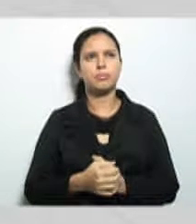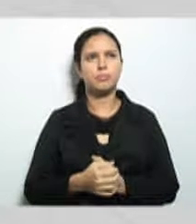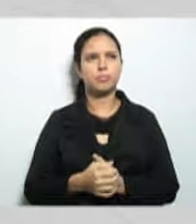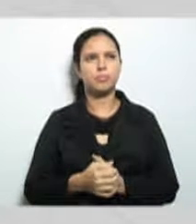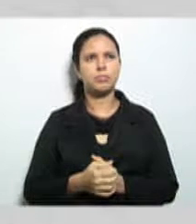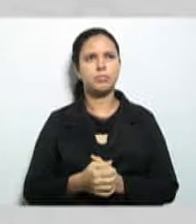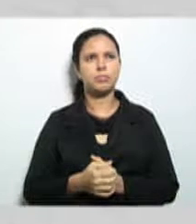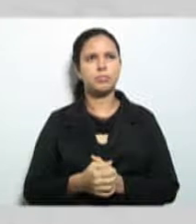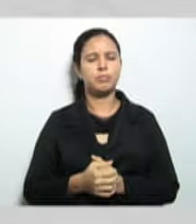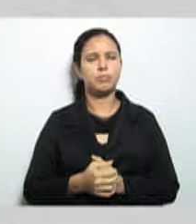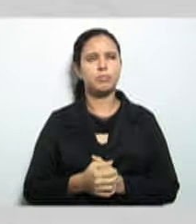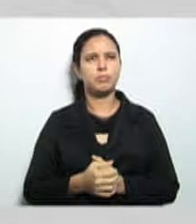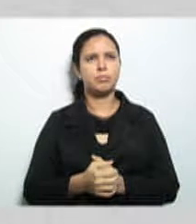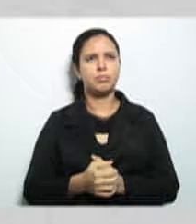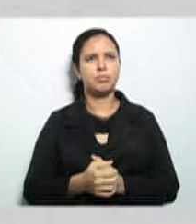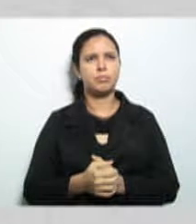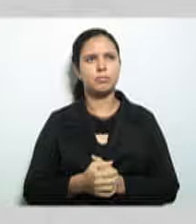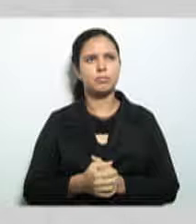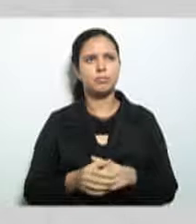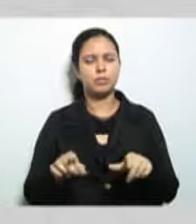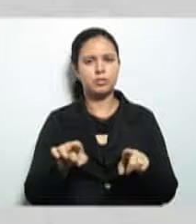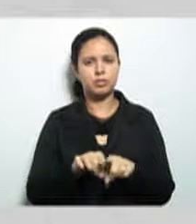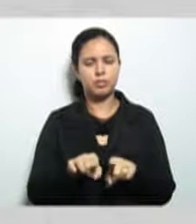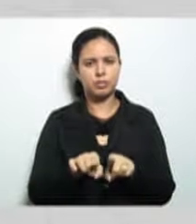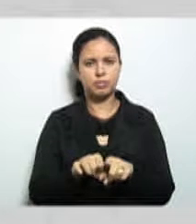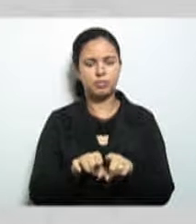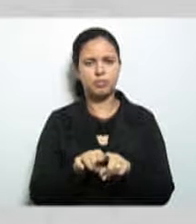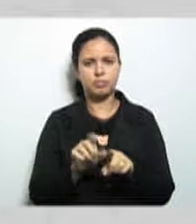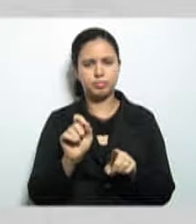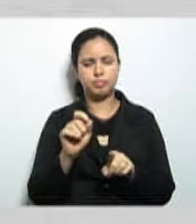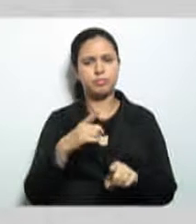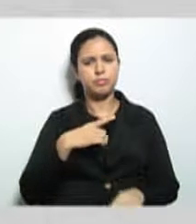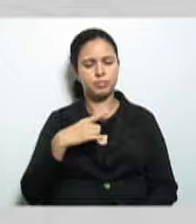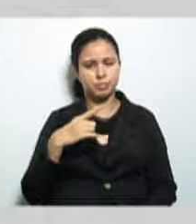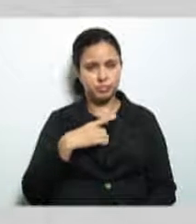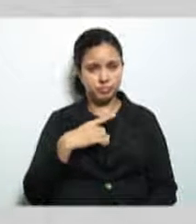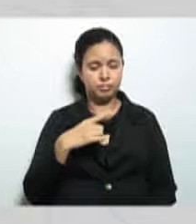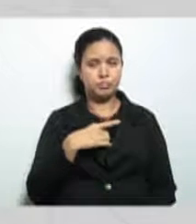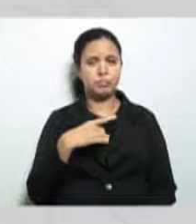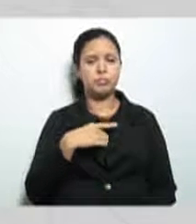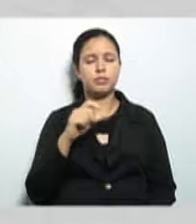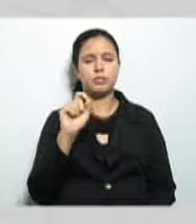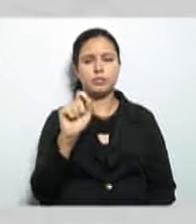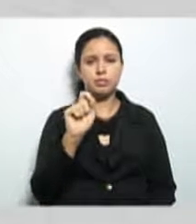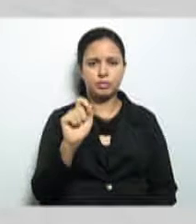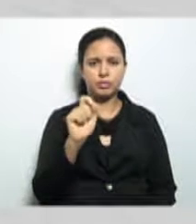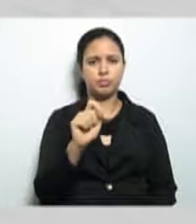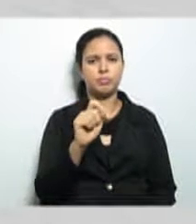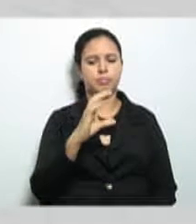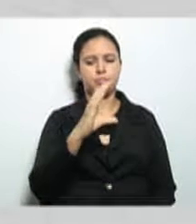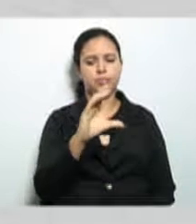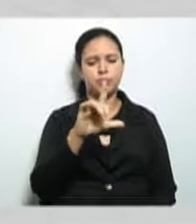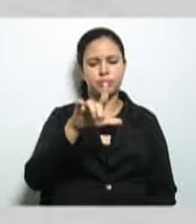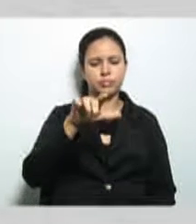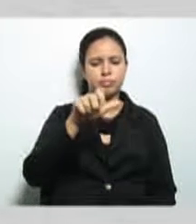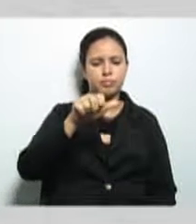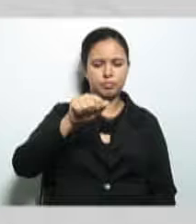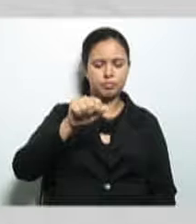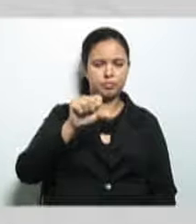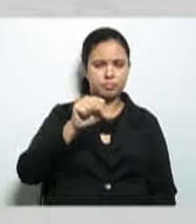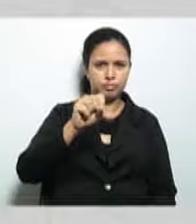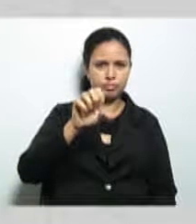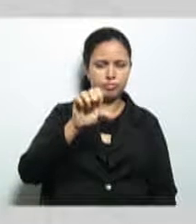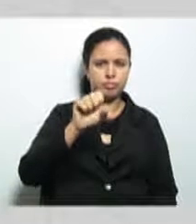E também nesse modelo de produção havia distinção de classes sociais. Quais classes